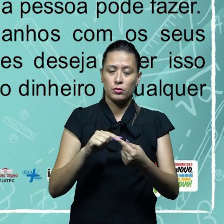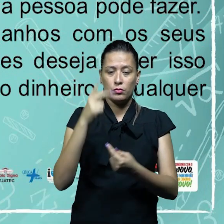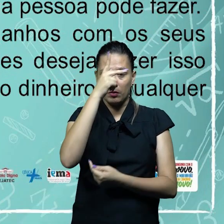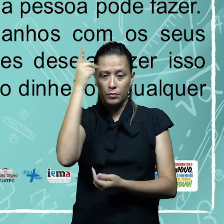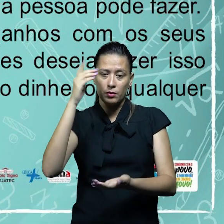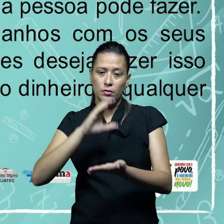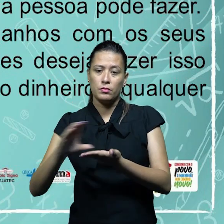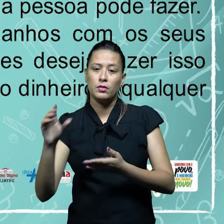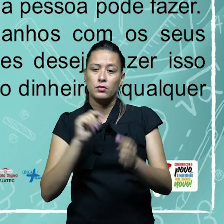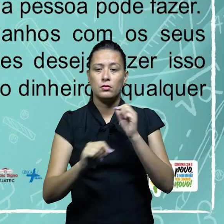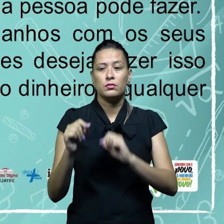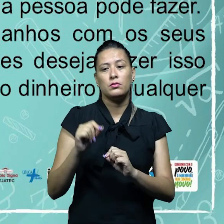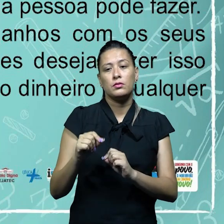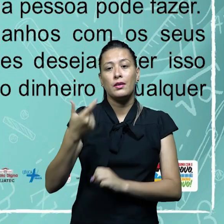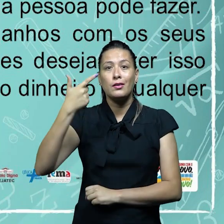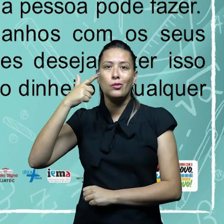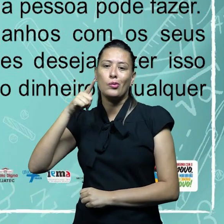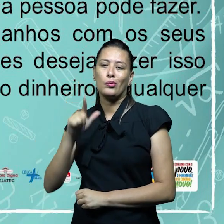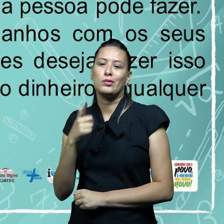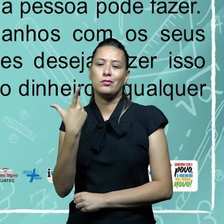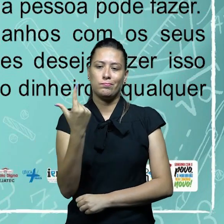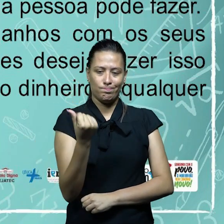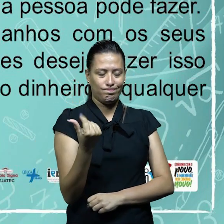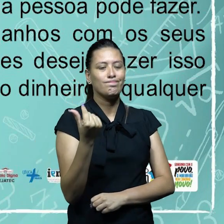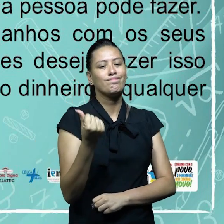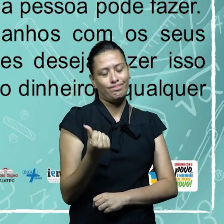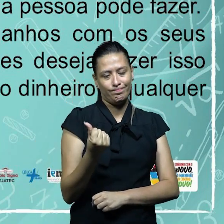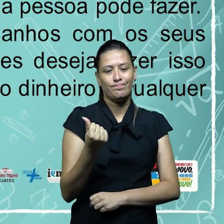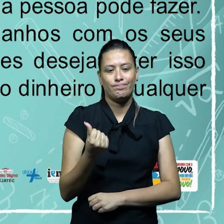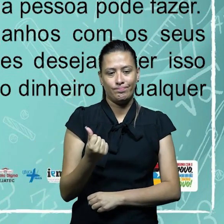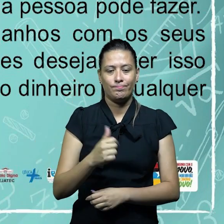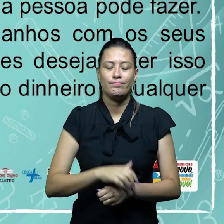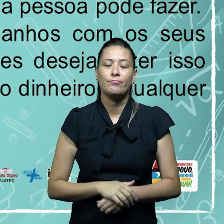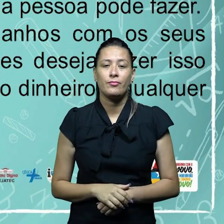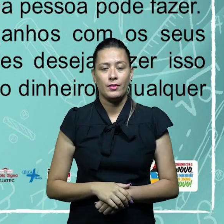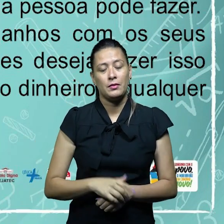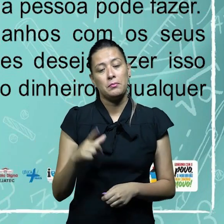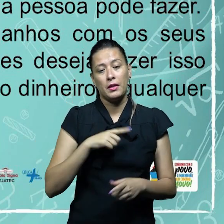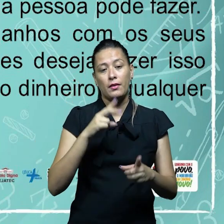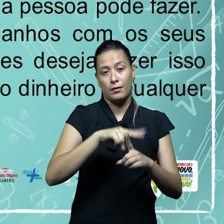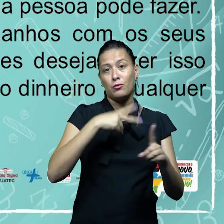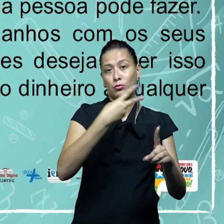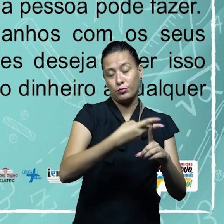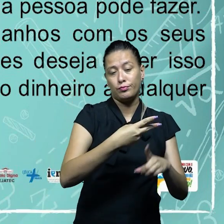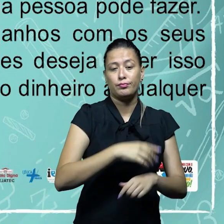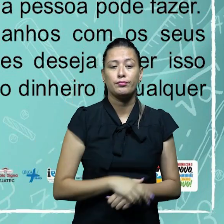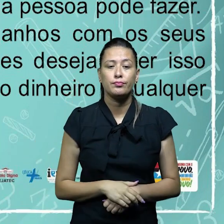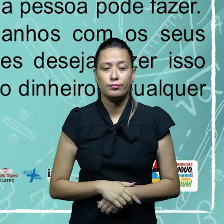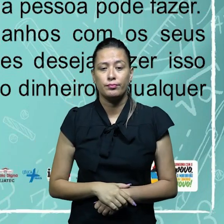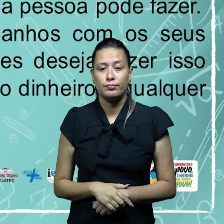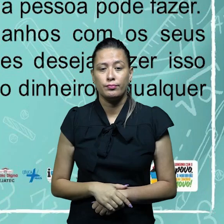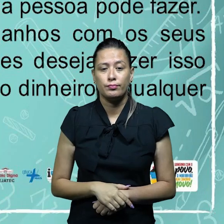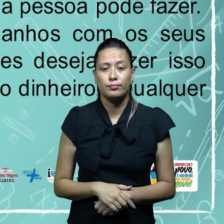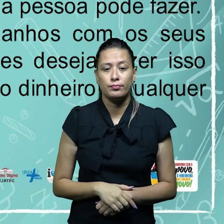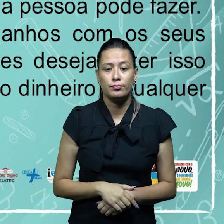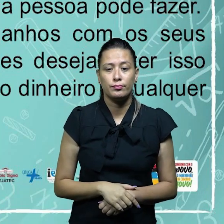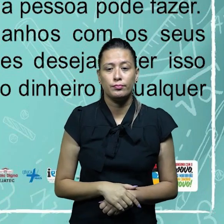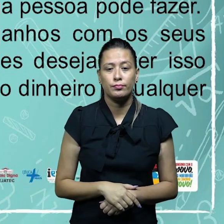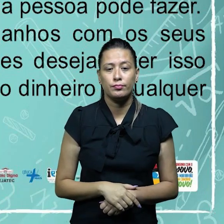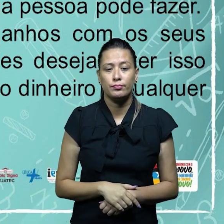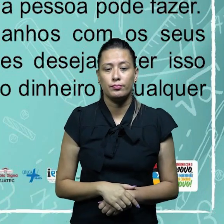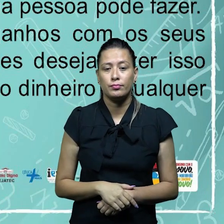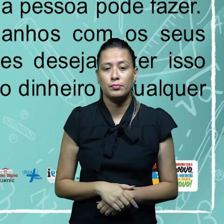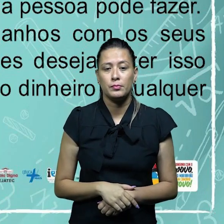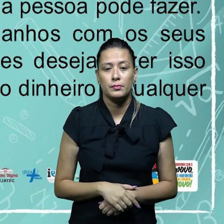daquilo que eu estou investindo, ok? Com seus investimentos, certo? Além disso, a maioria deles deseja fazer isso sem